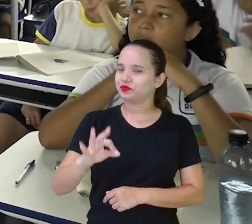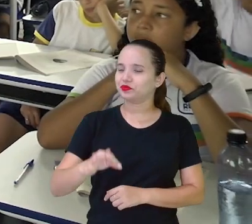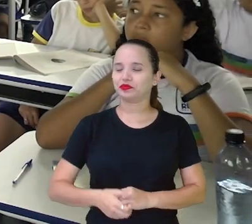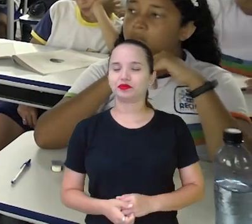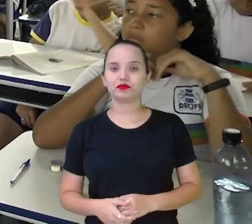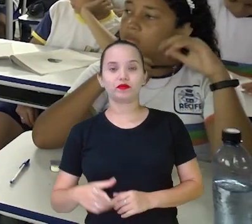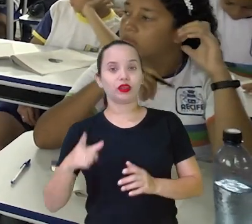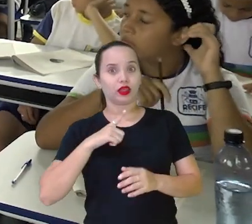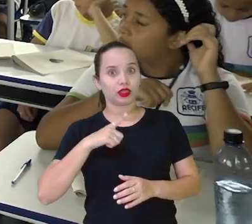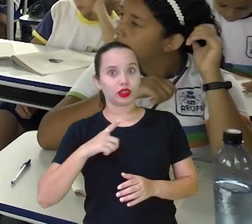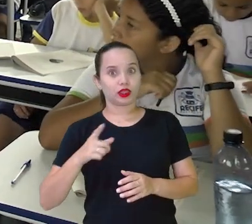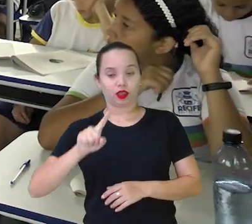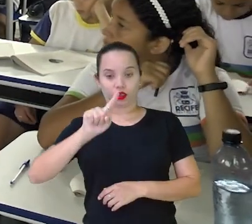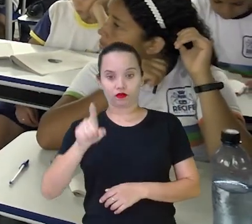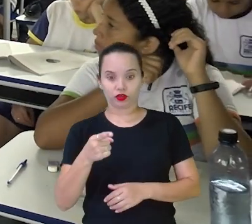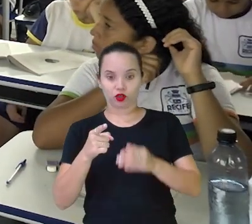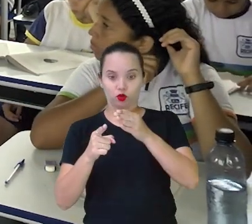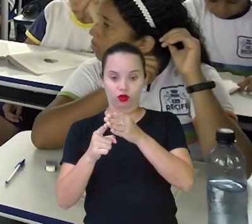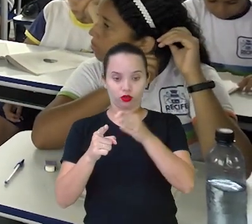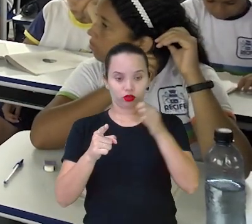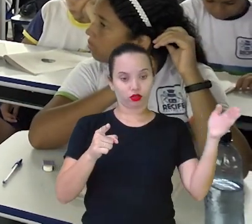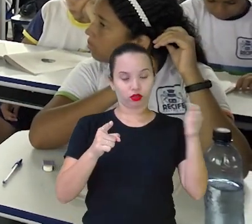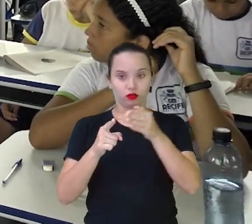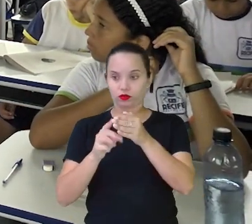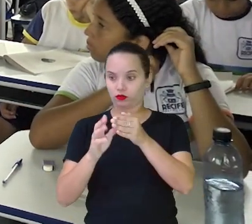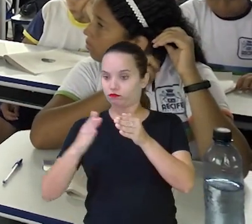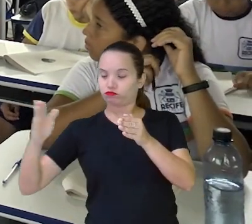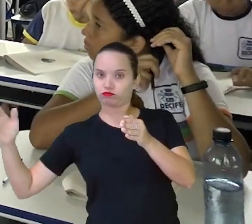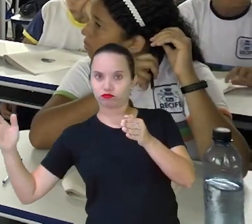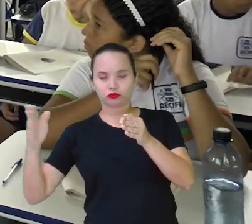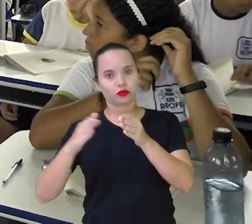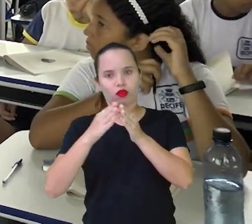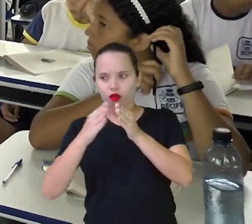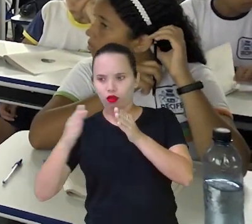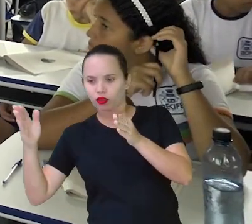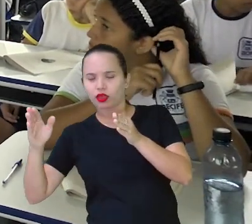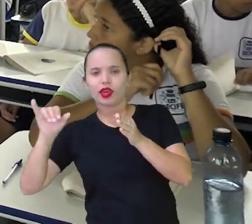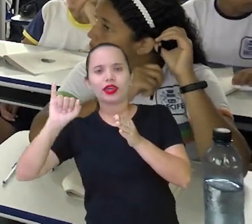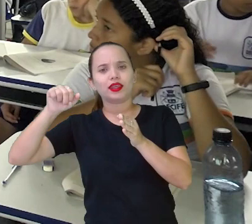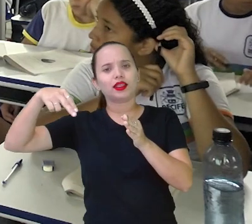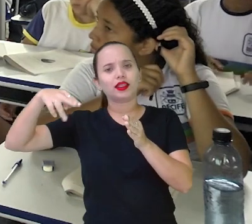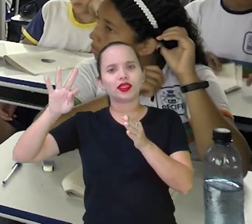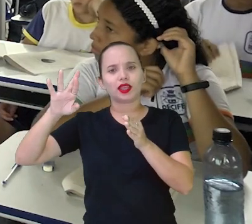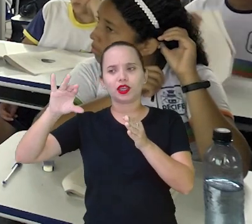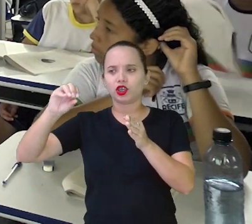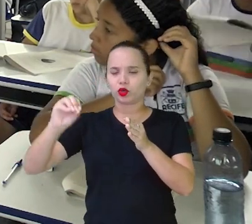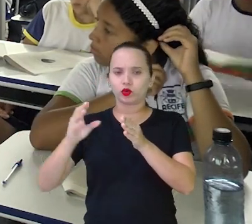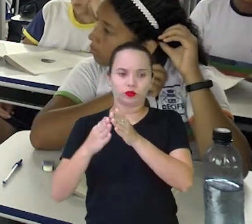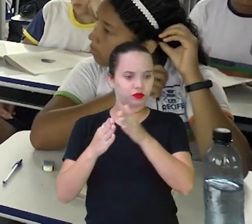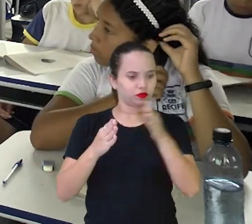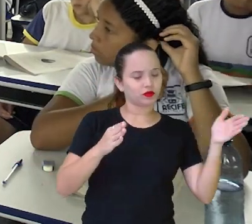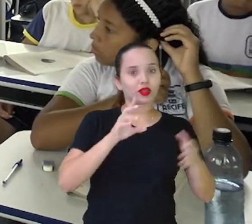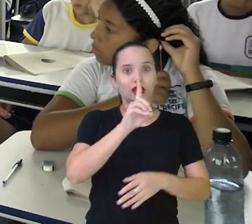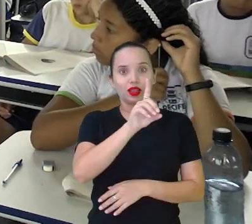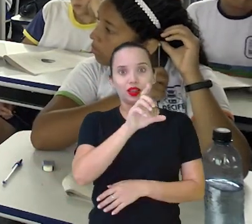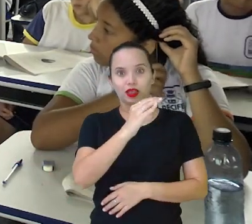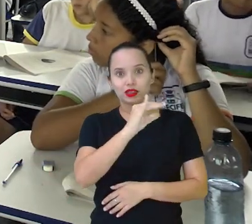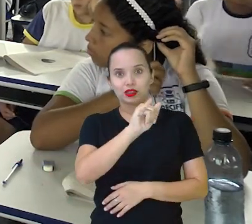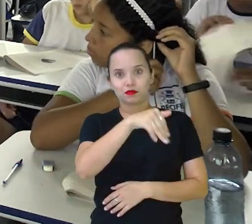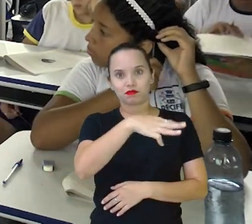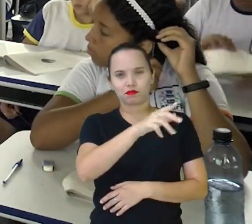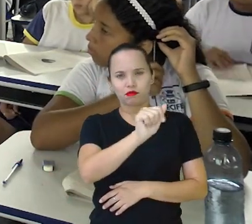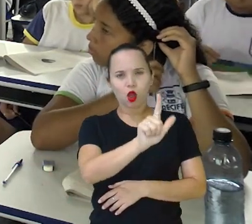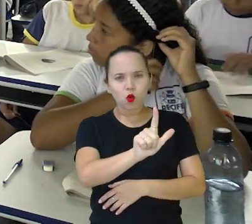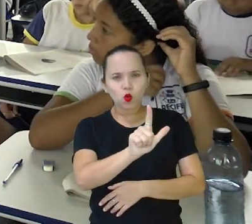parte antes da vírgula que está representando o inteiro e tem a parte depois da vírgula que está representando a parte decimal. Sabe o